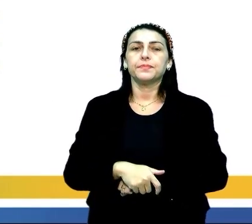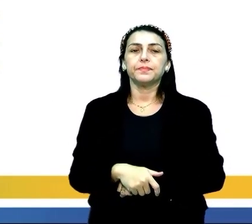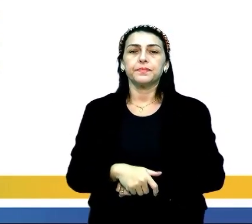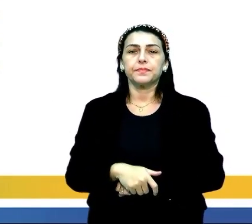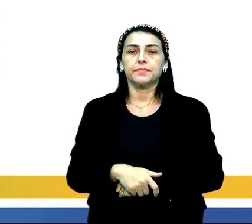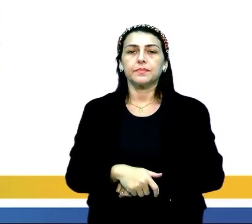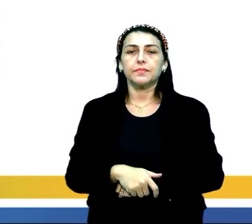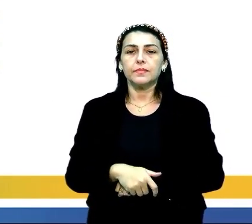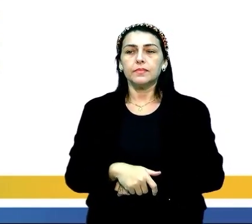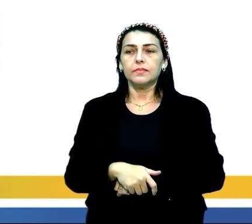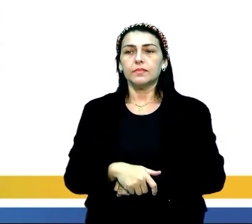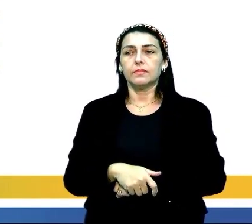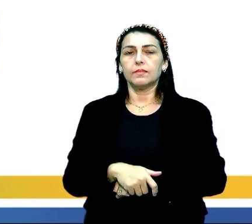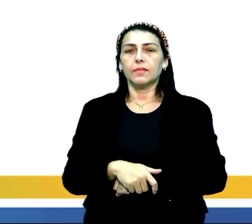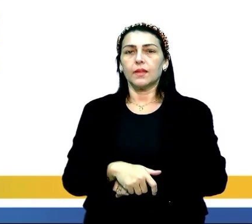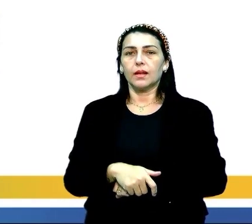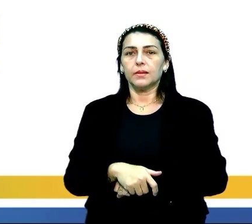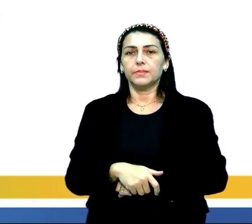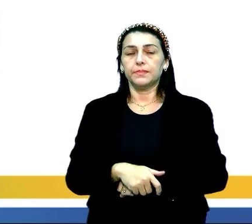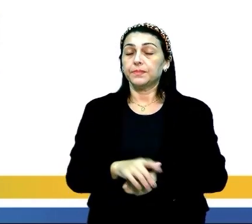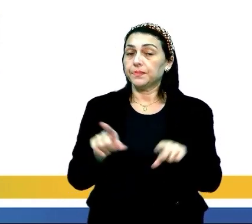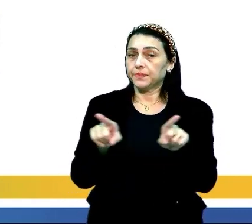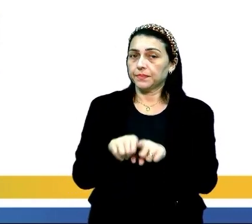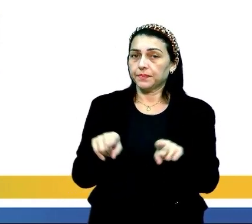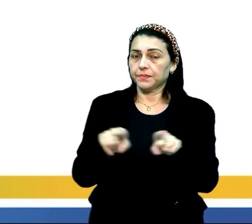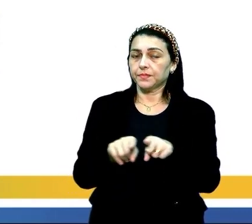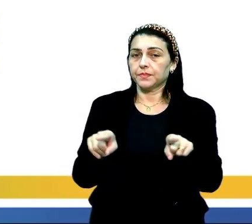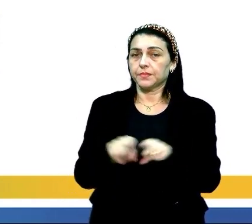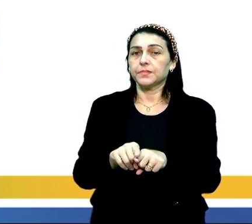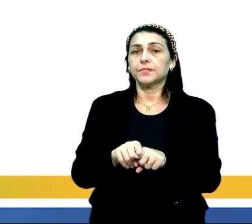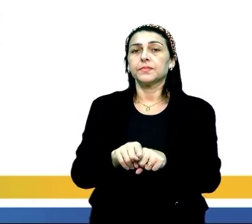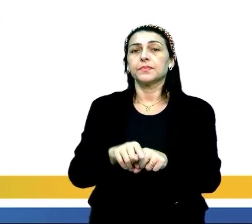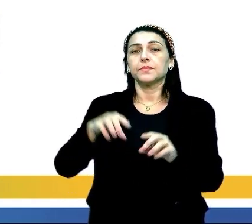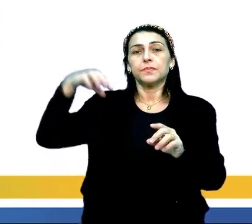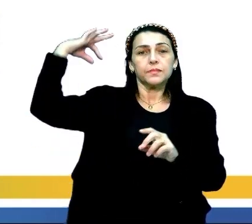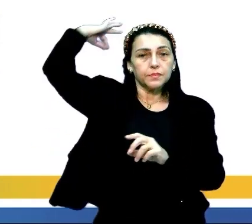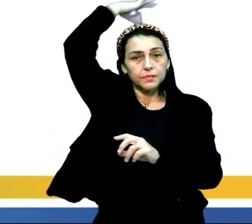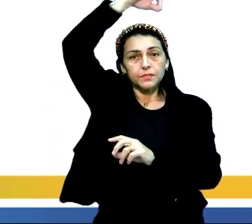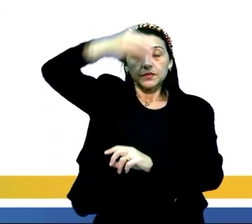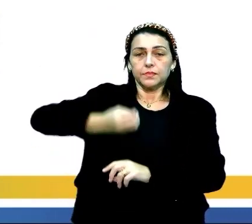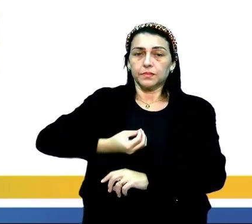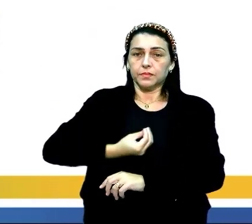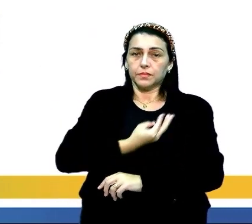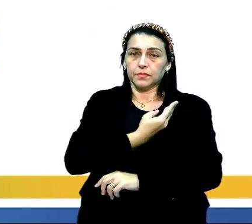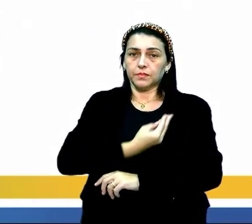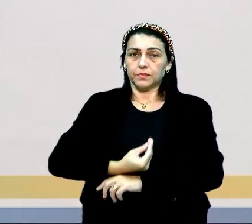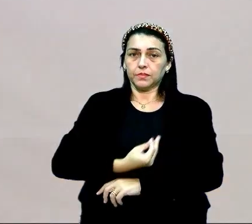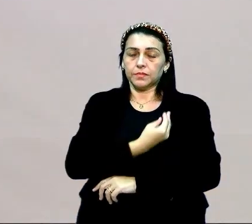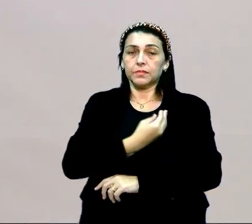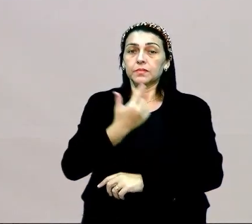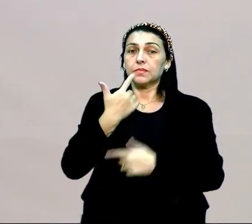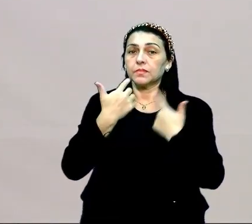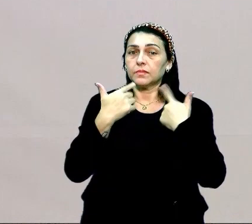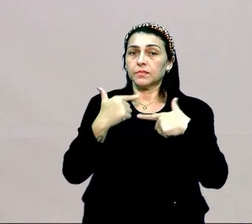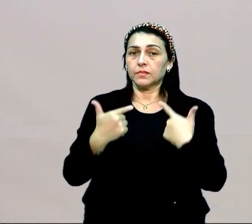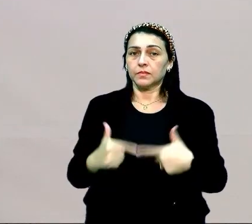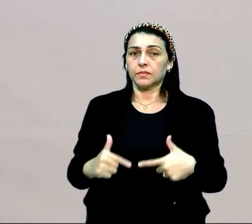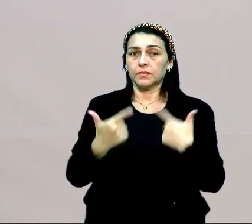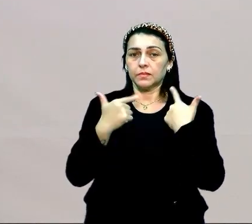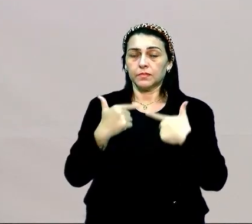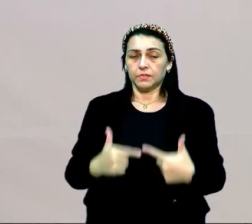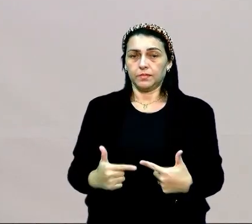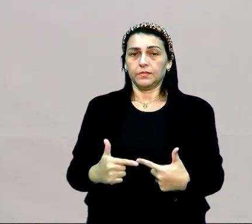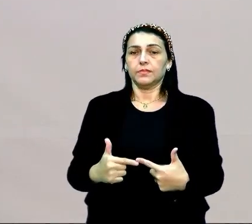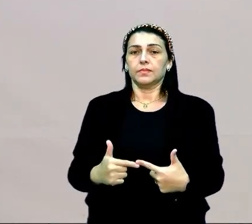Agora, uma outra coisa também é que Santo Agostinho ele vai tratar da questão da linguagem. E a